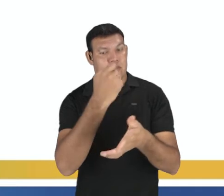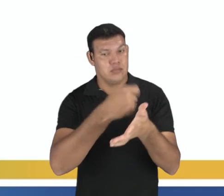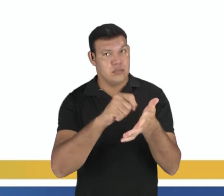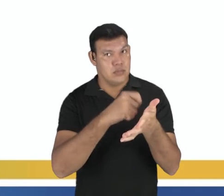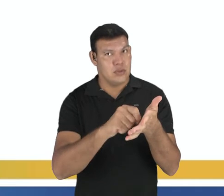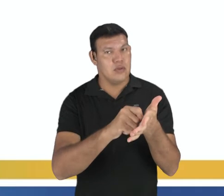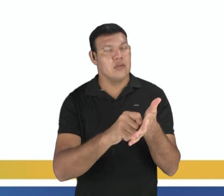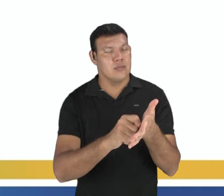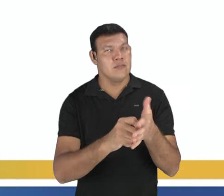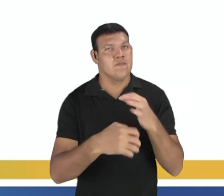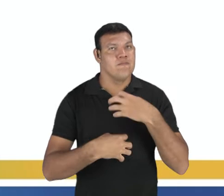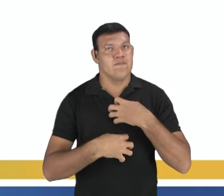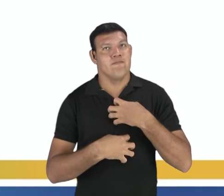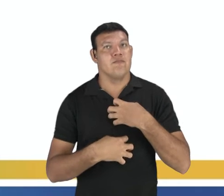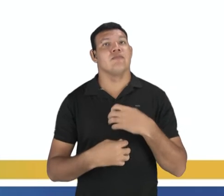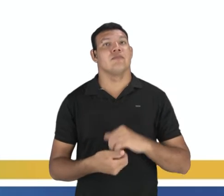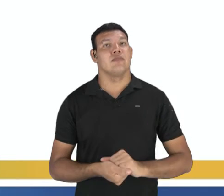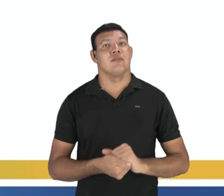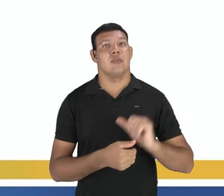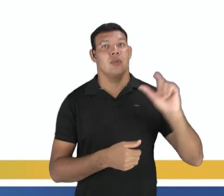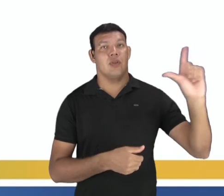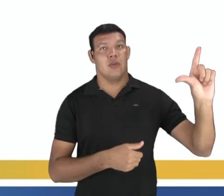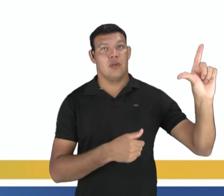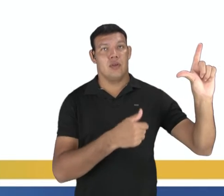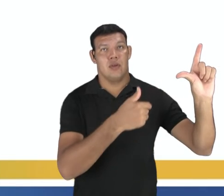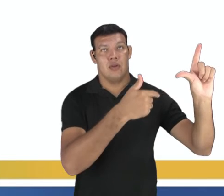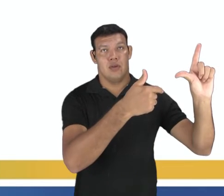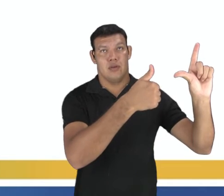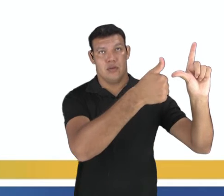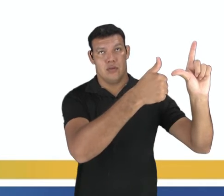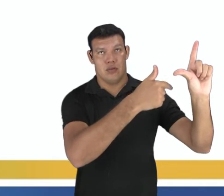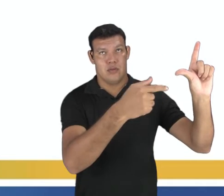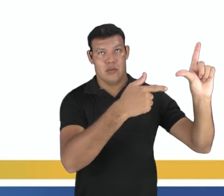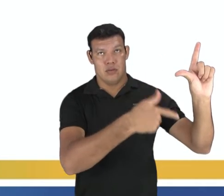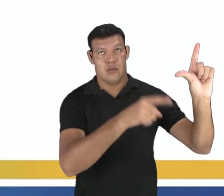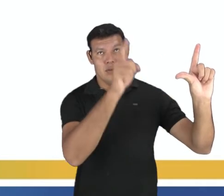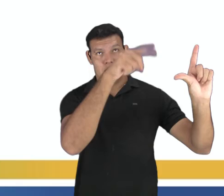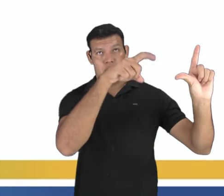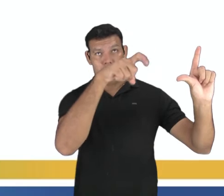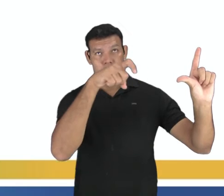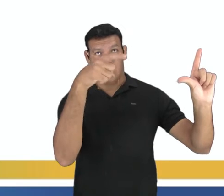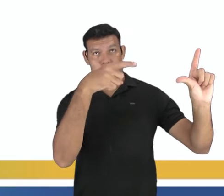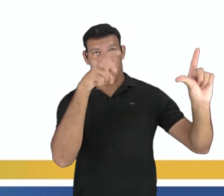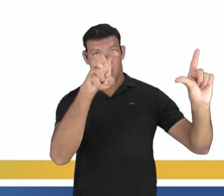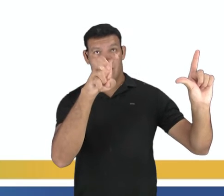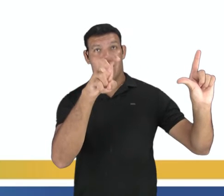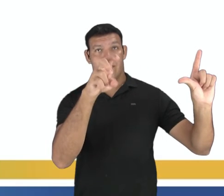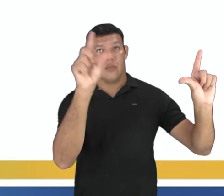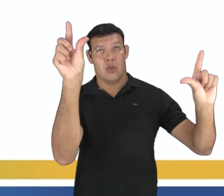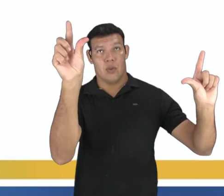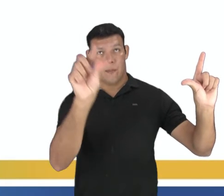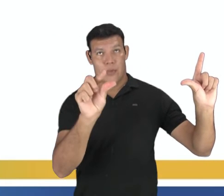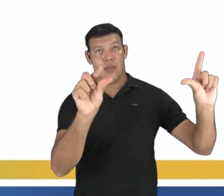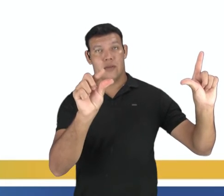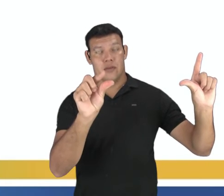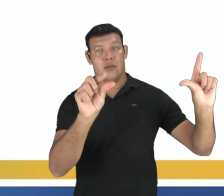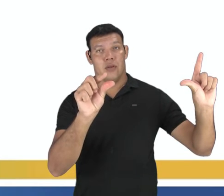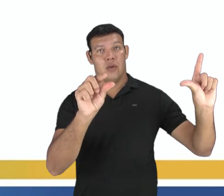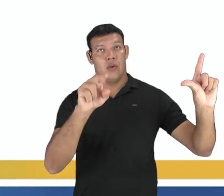maneira, que o log de x menos 5 na base meio é menor ou igual que o log de